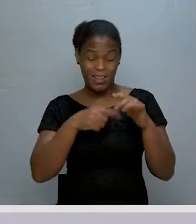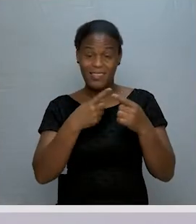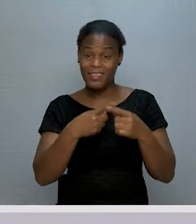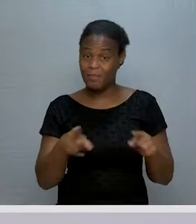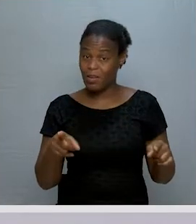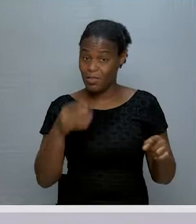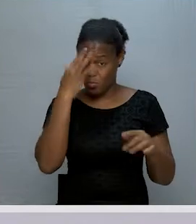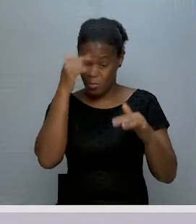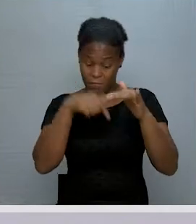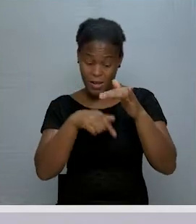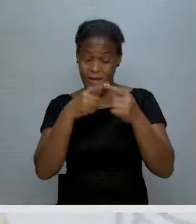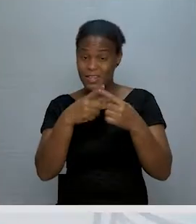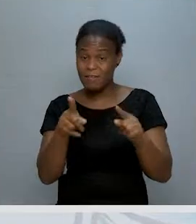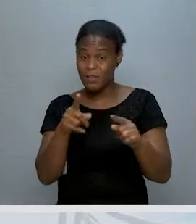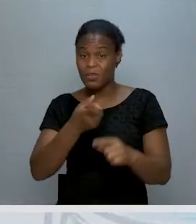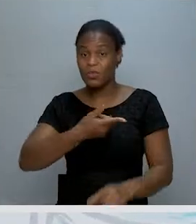são diferentes,